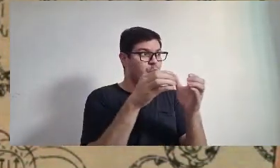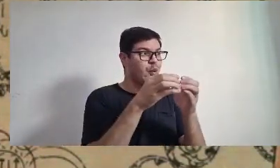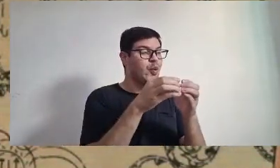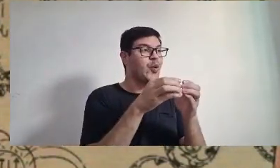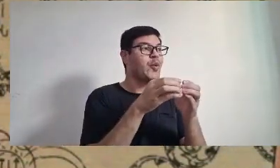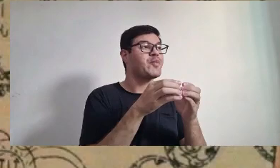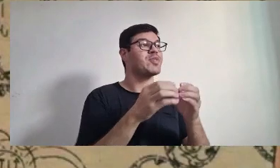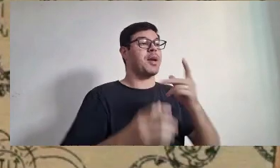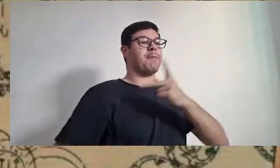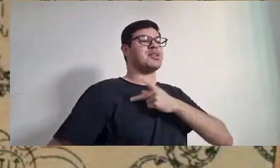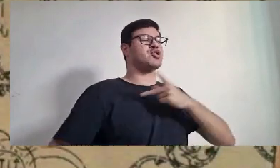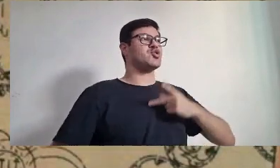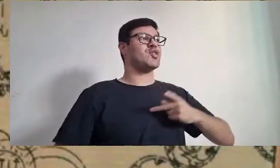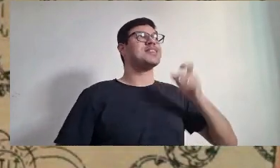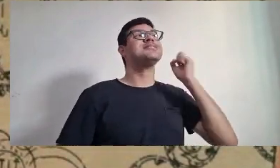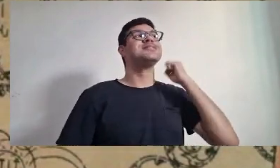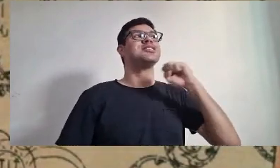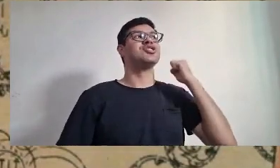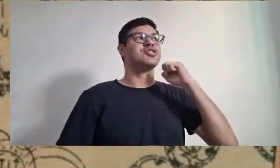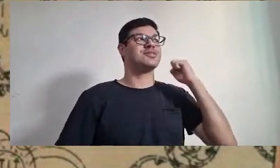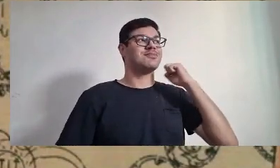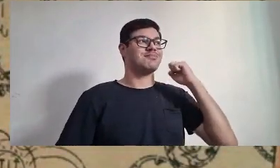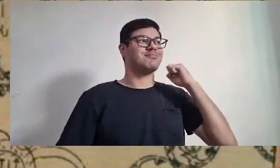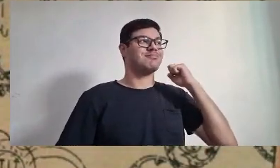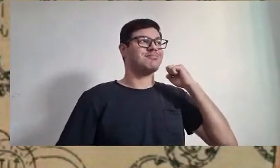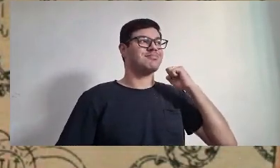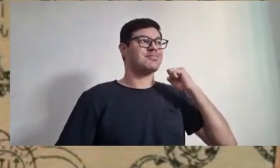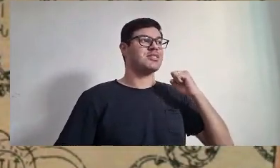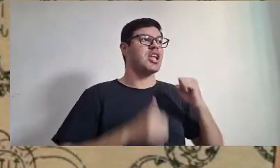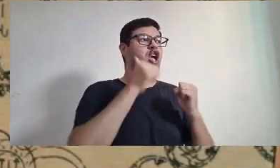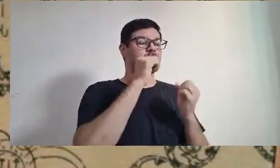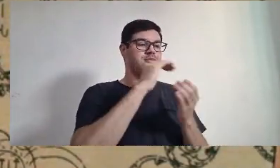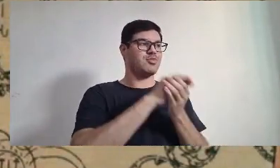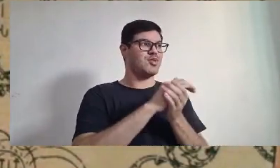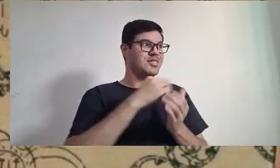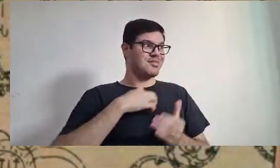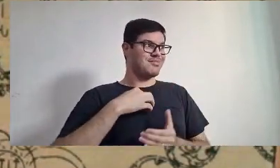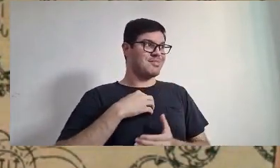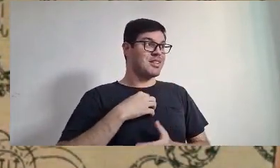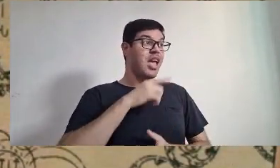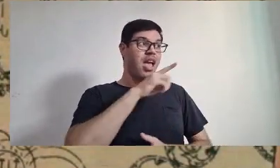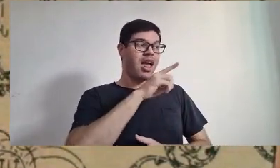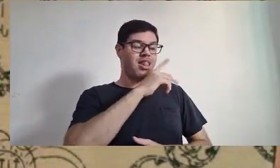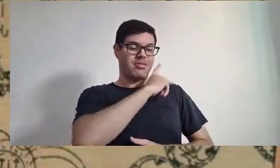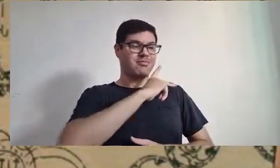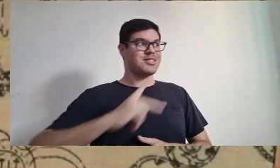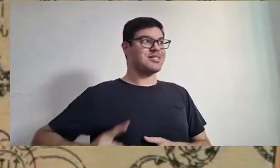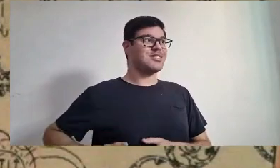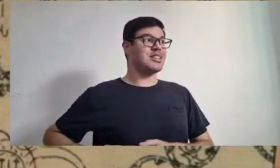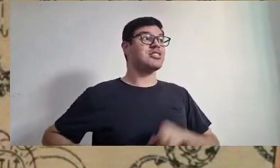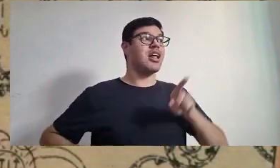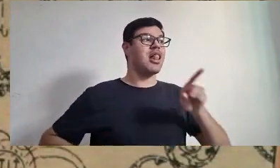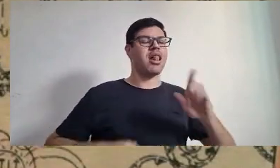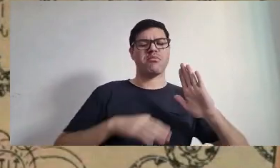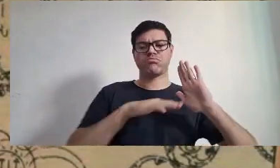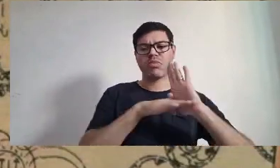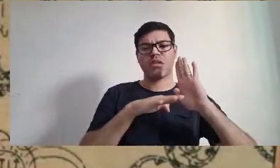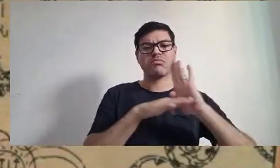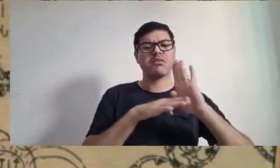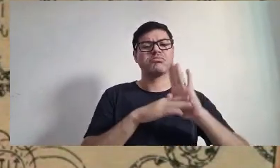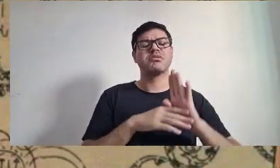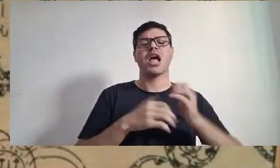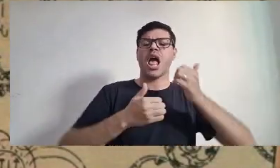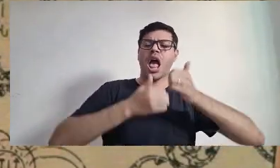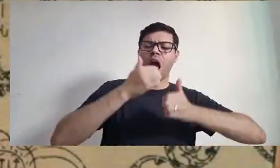esposa, a pastora Santina, Sim. é a presidente, e lá nós temos arroz, feijão, roupas